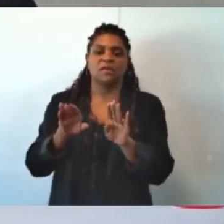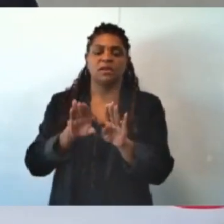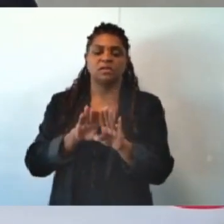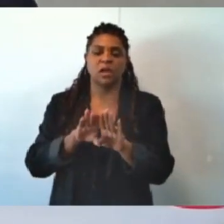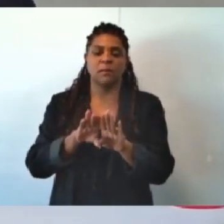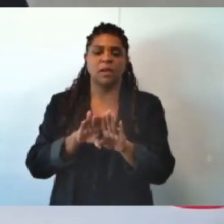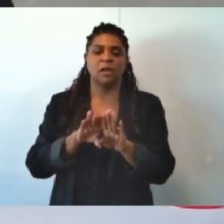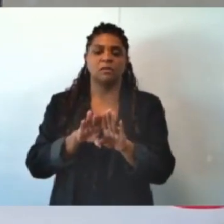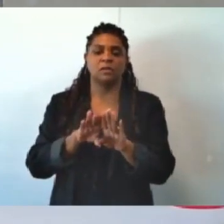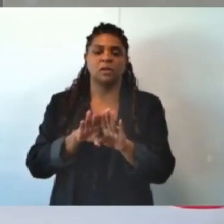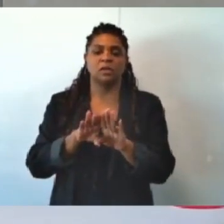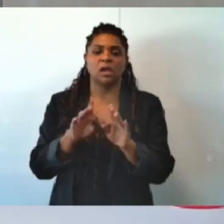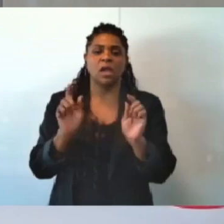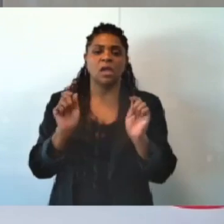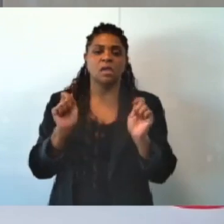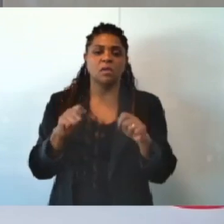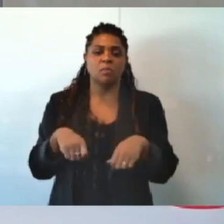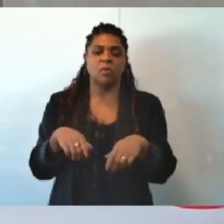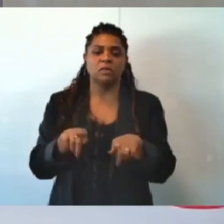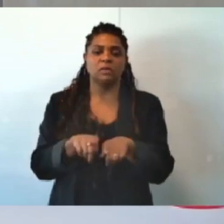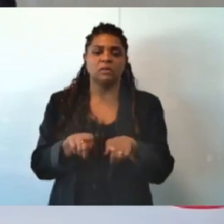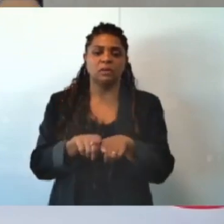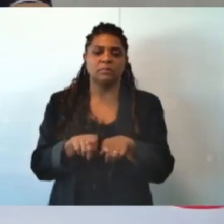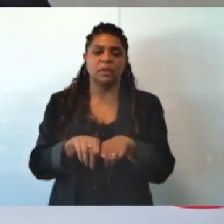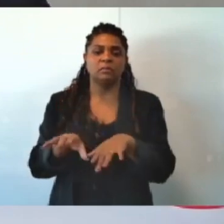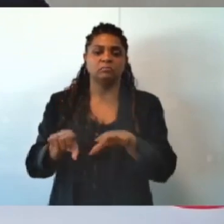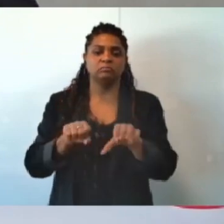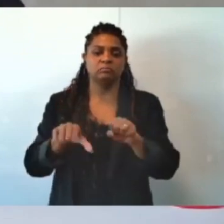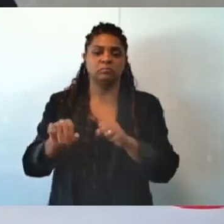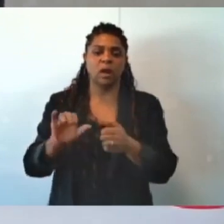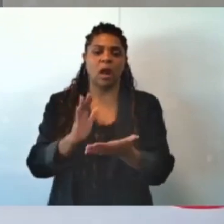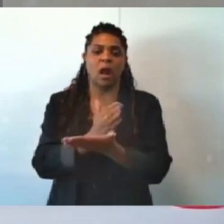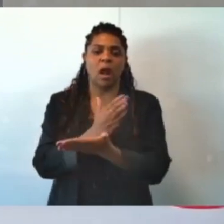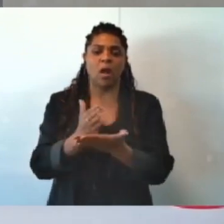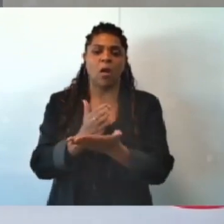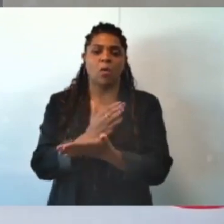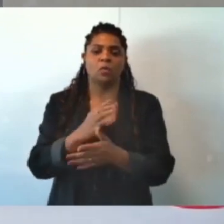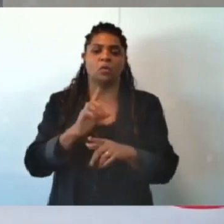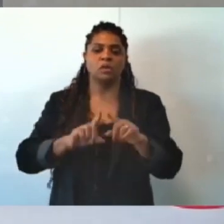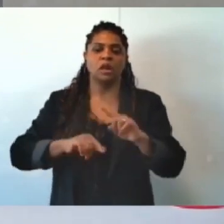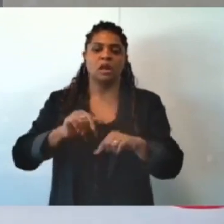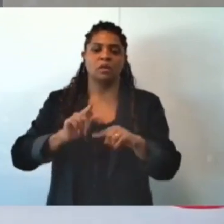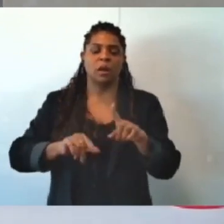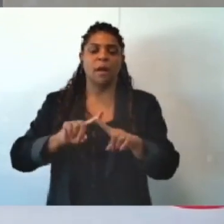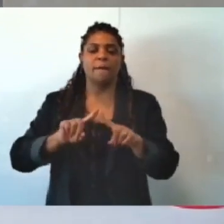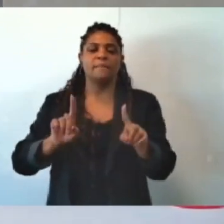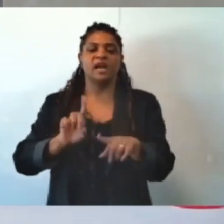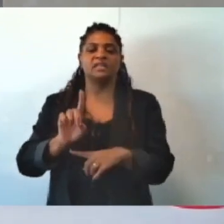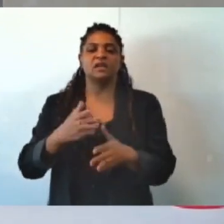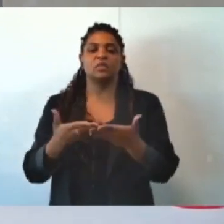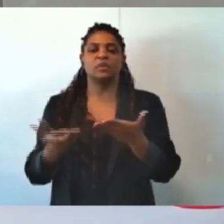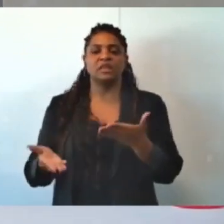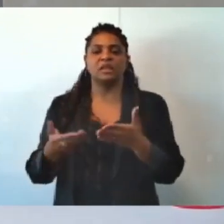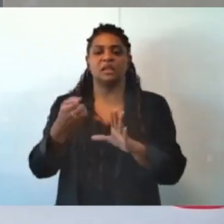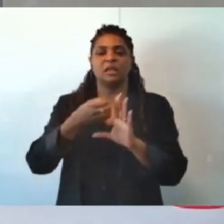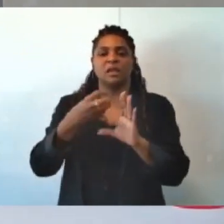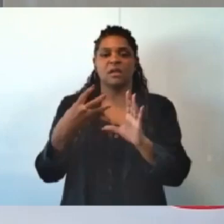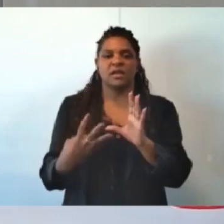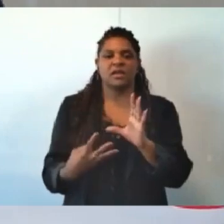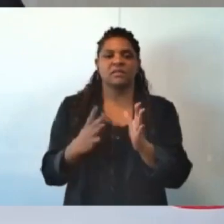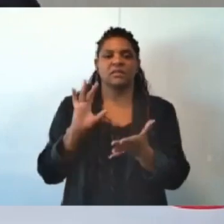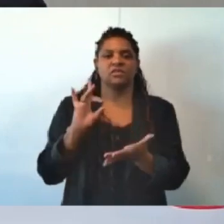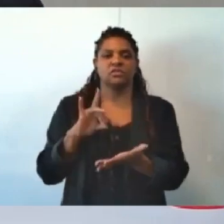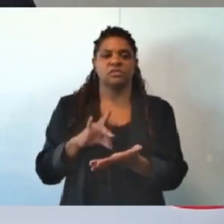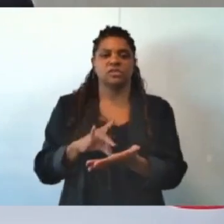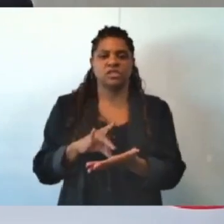possa ainda absorver algum desses equipamentos, mas que ela não perca a característica original, né, que é de uma passagem, né, ou seja,